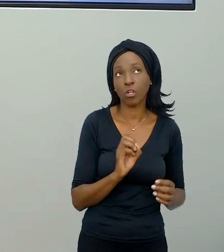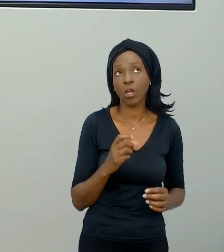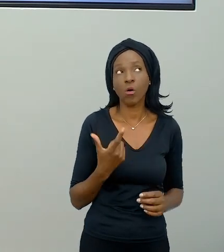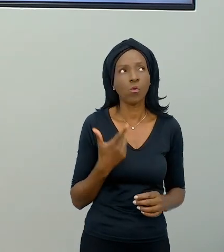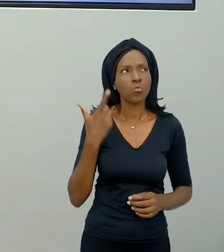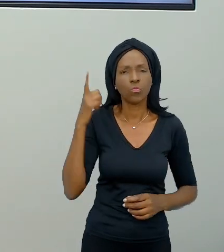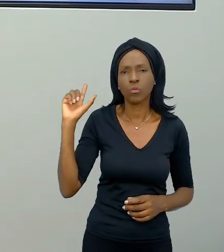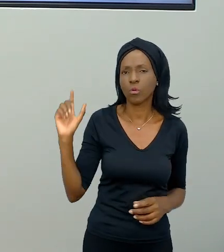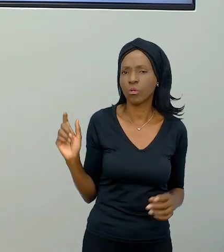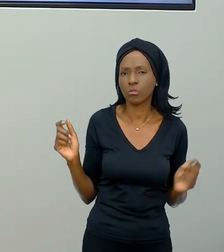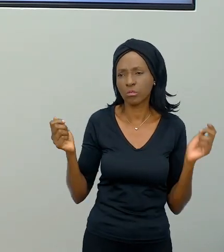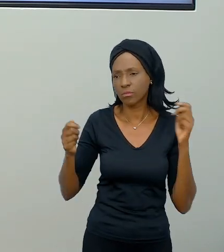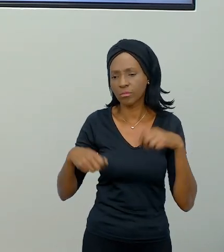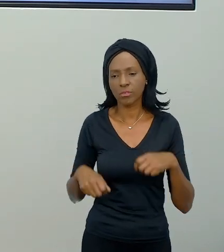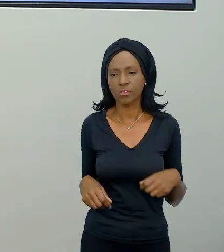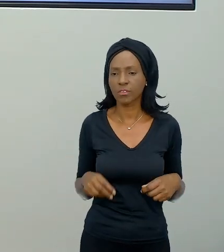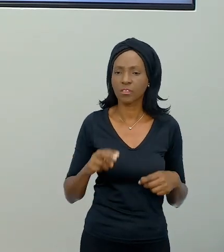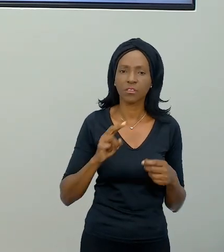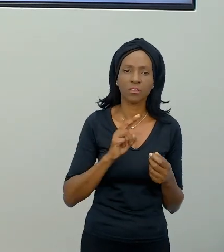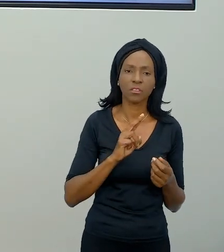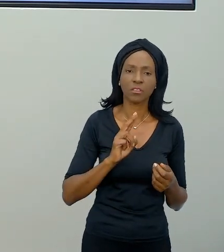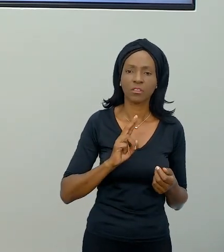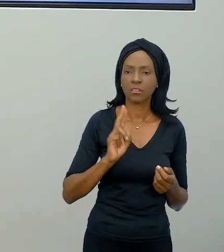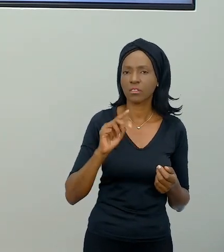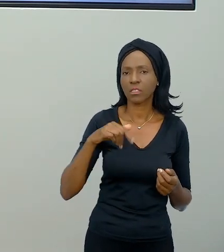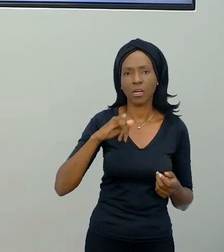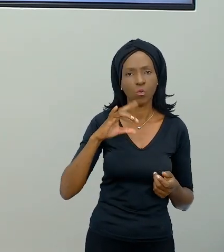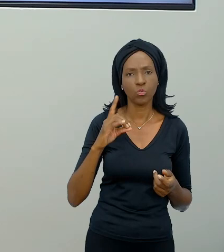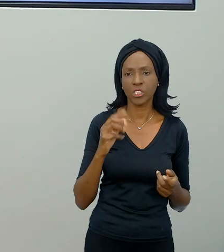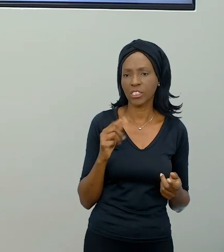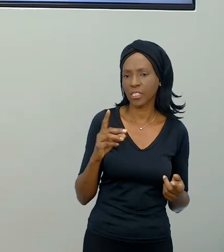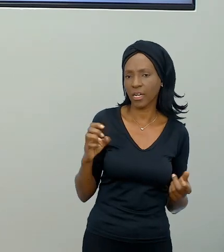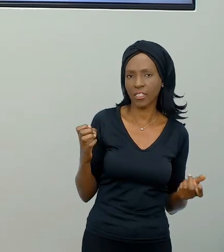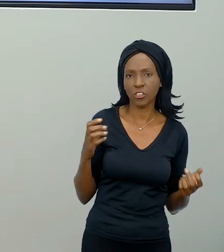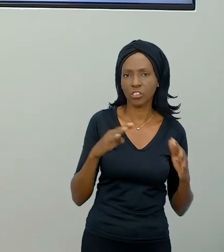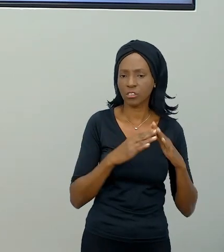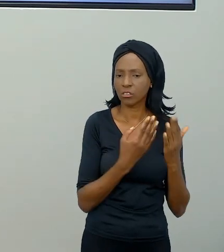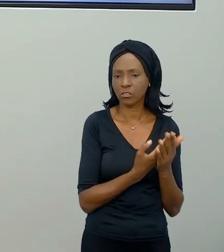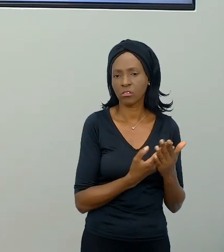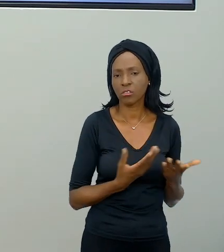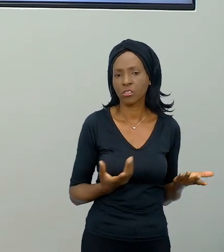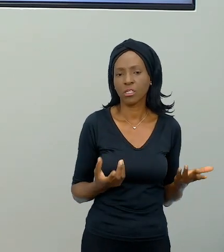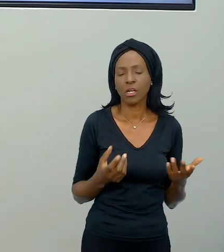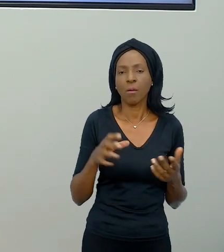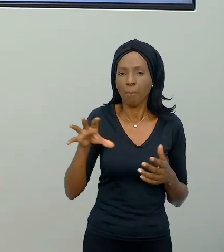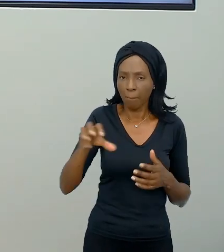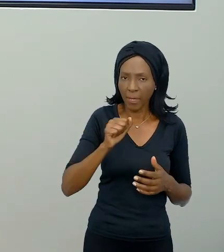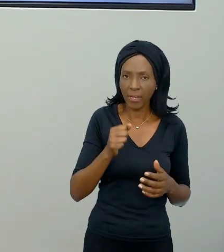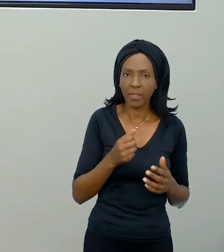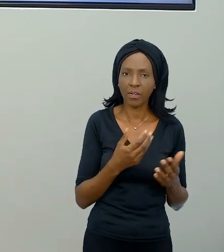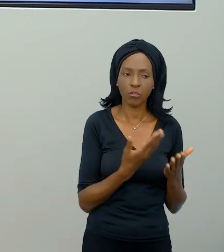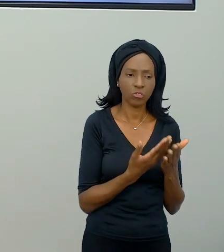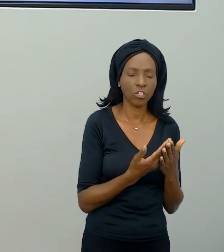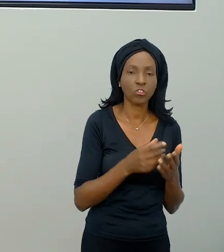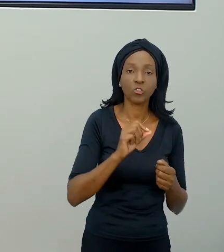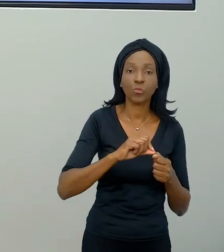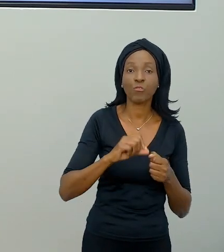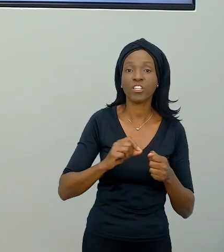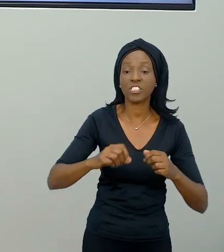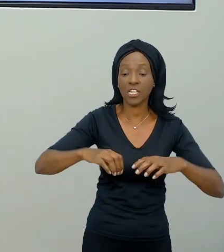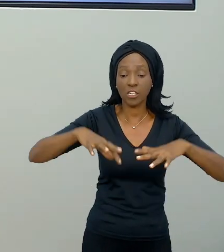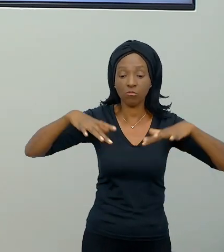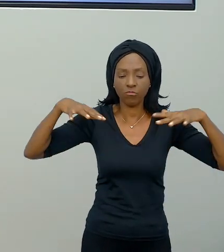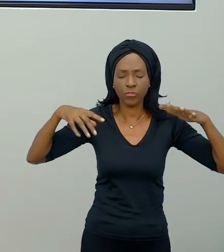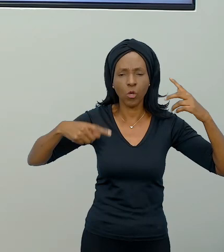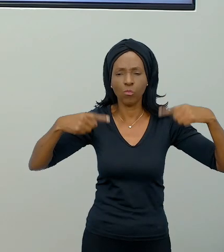a possibilidade da unidade escolar que você atua, professor, levar os estudantes para fazer essa plenária, então fazer uma